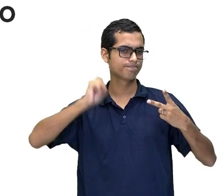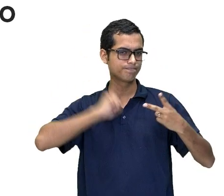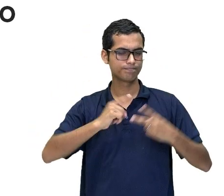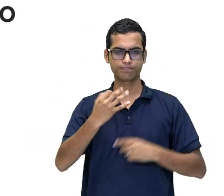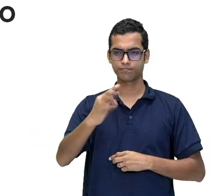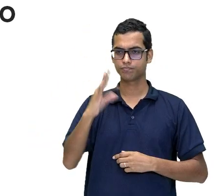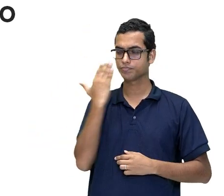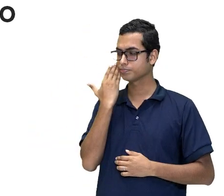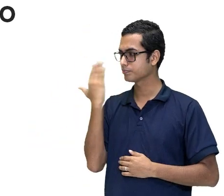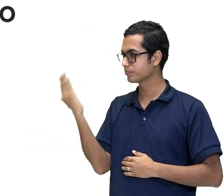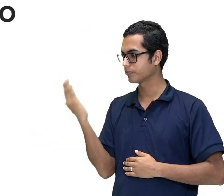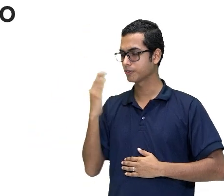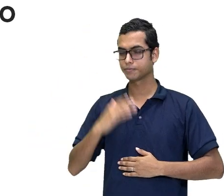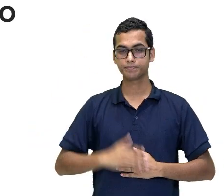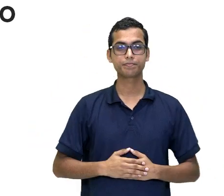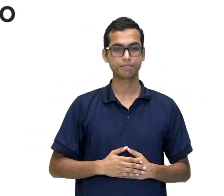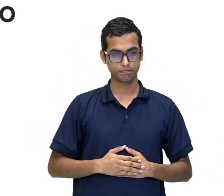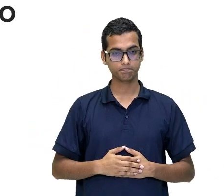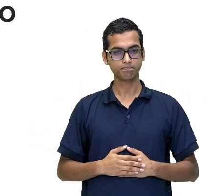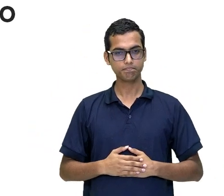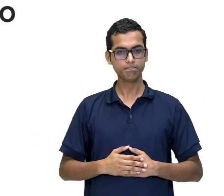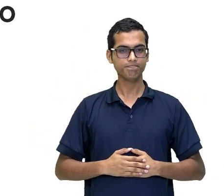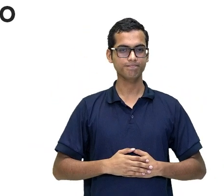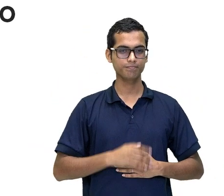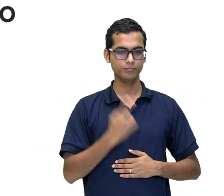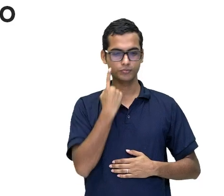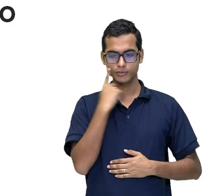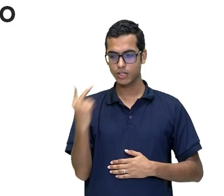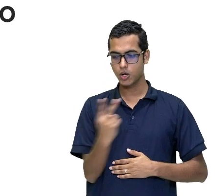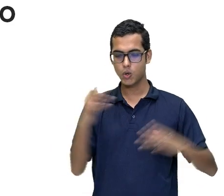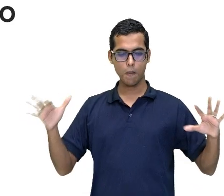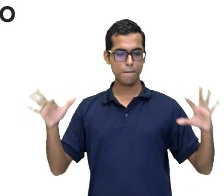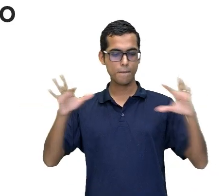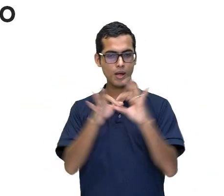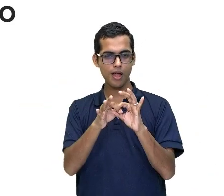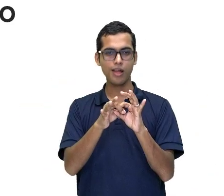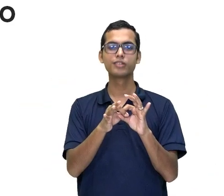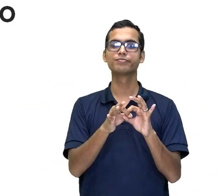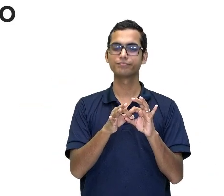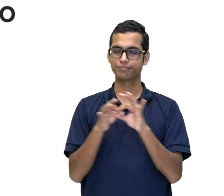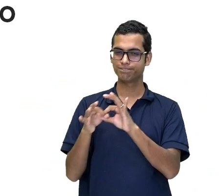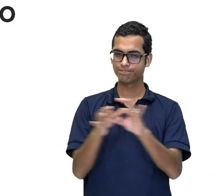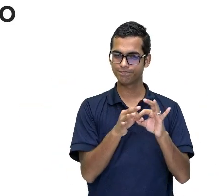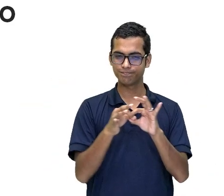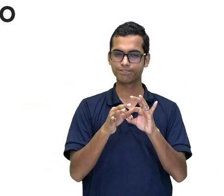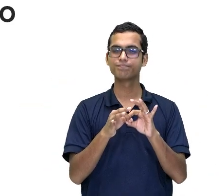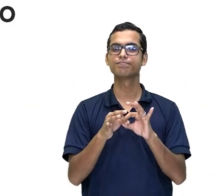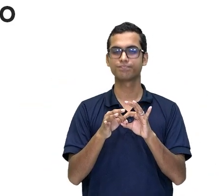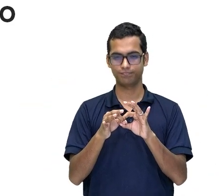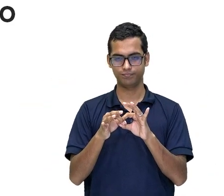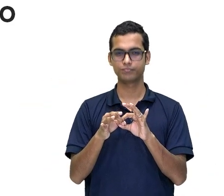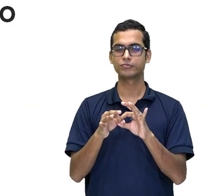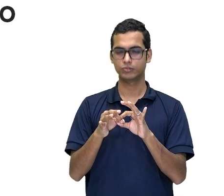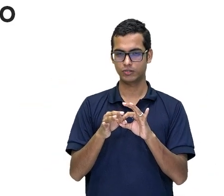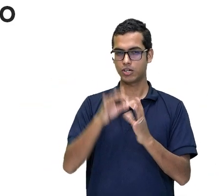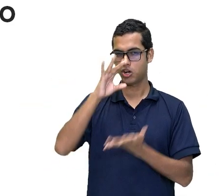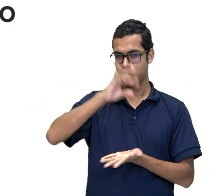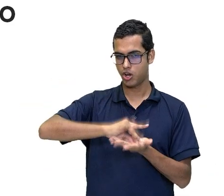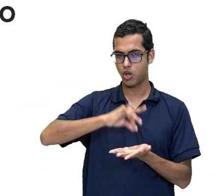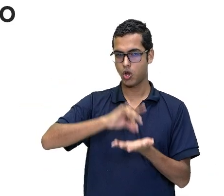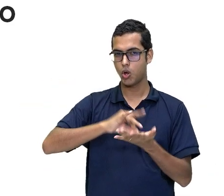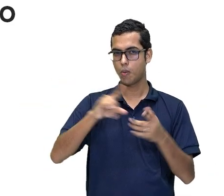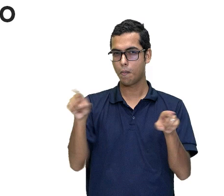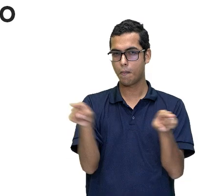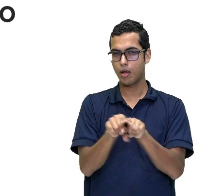que a união dessas duas grandes oligarquias, a grosso modo, formam ali uma aliança que era quase que indestrutível. Aí